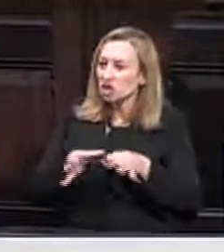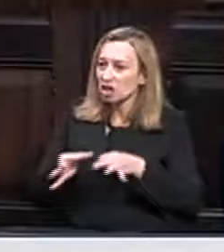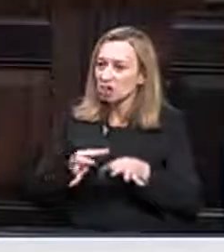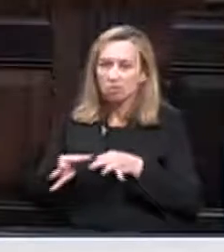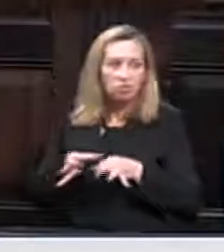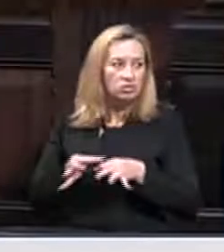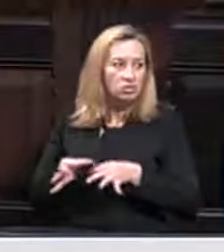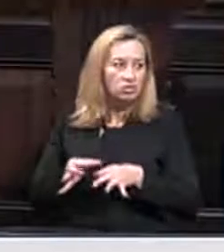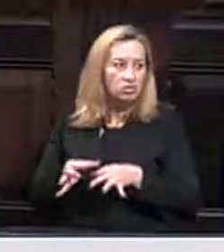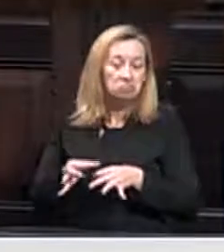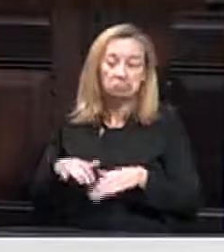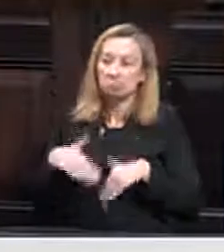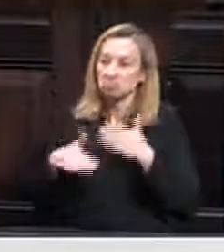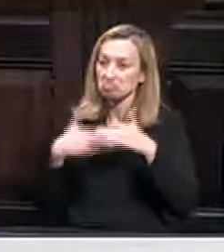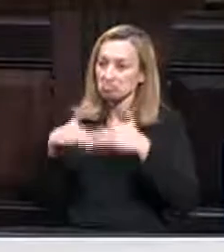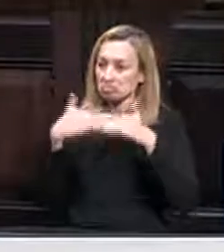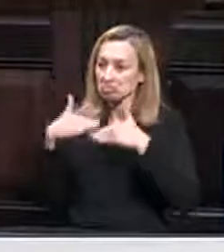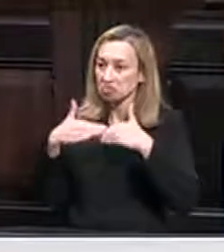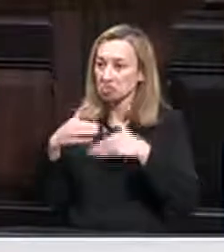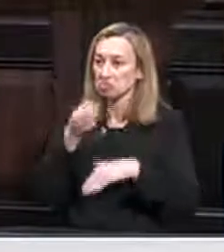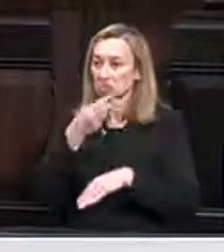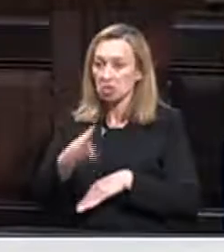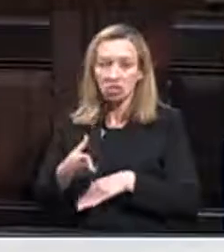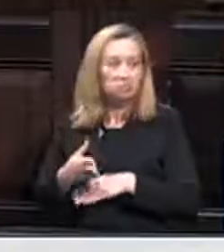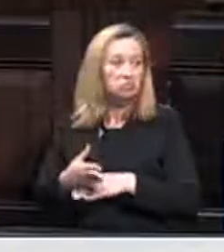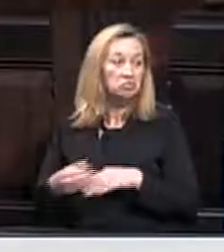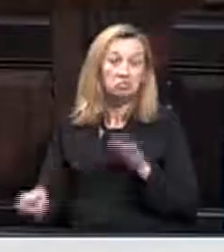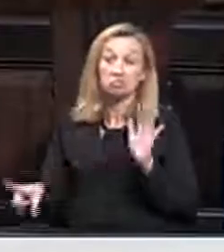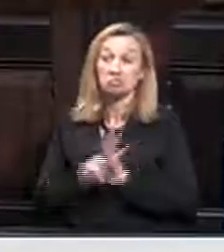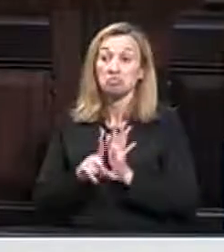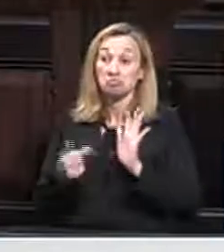bem fundamentado, não é?